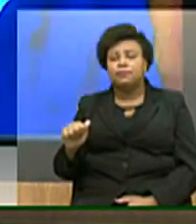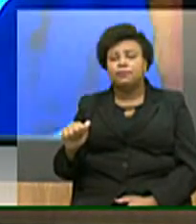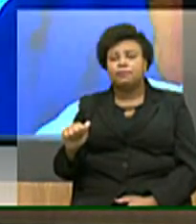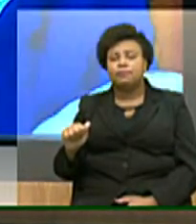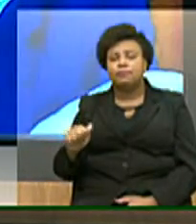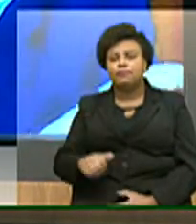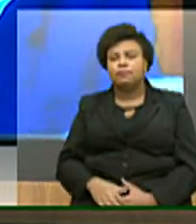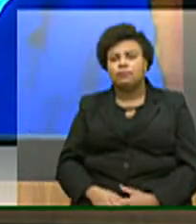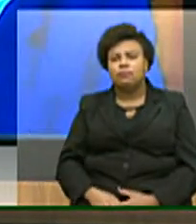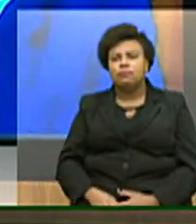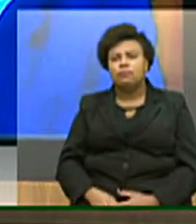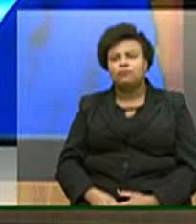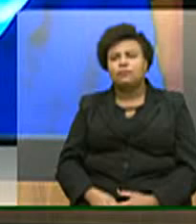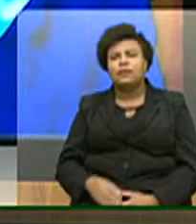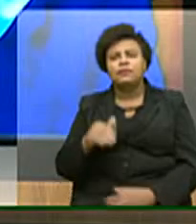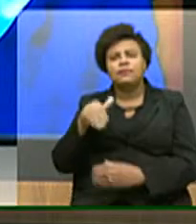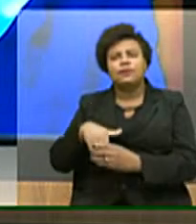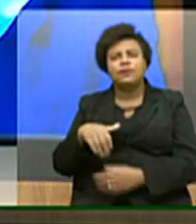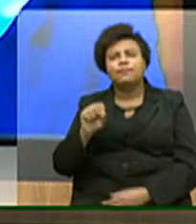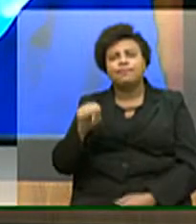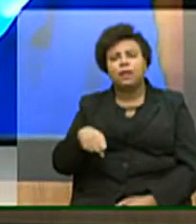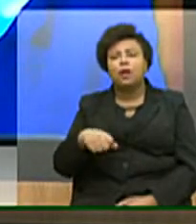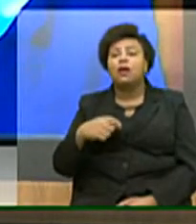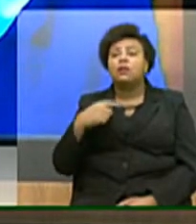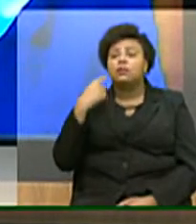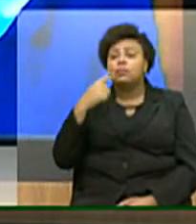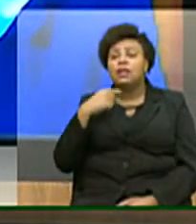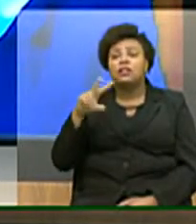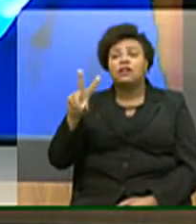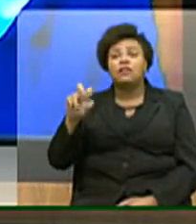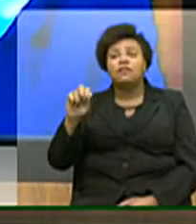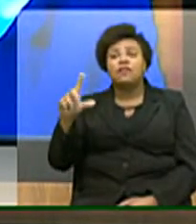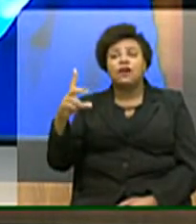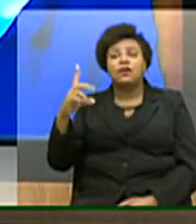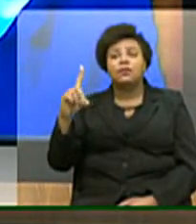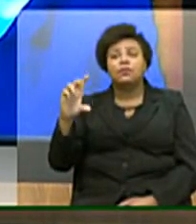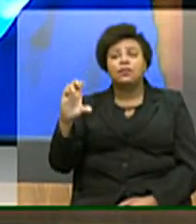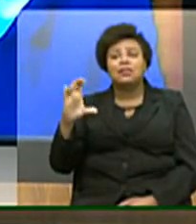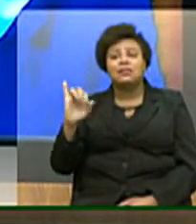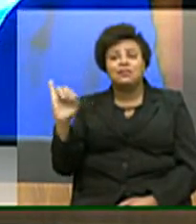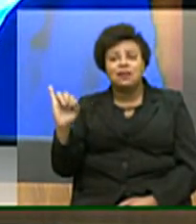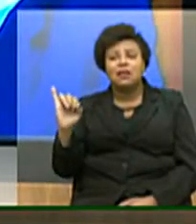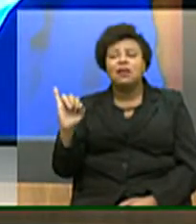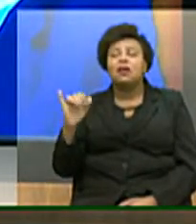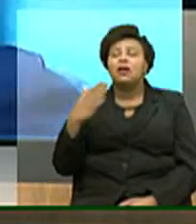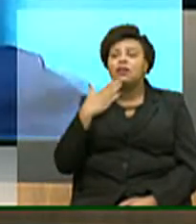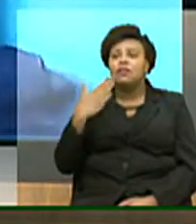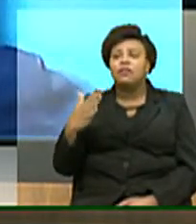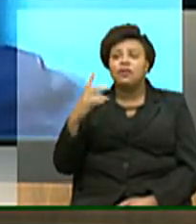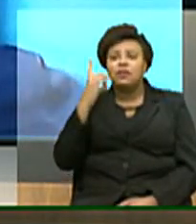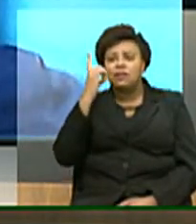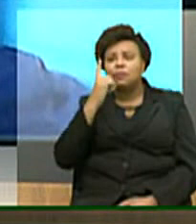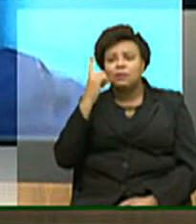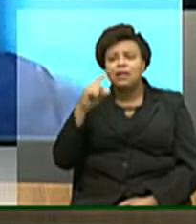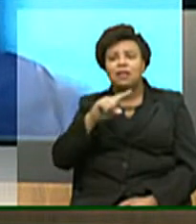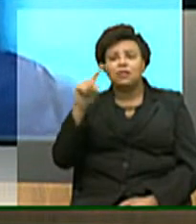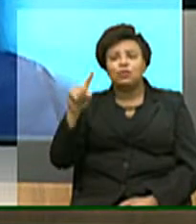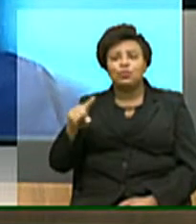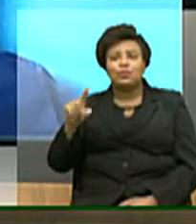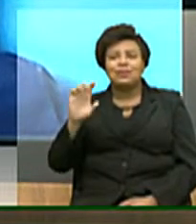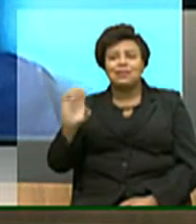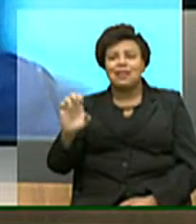Eu. Deputado Valdeci Oliveira. Favorável, presidente. Deputado Zé Nunes.